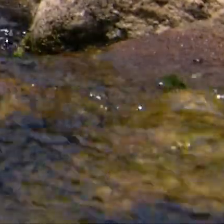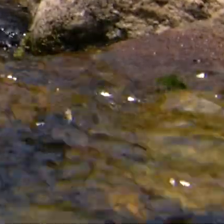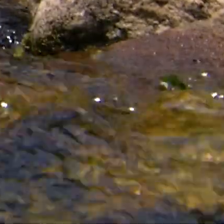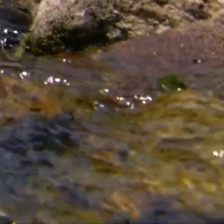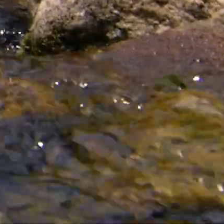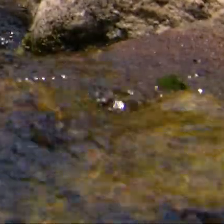amanhã Y